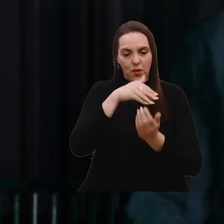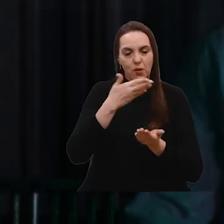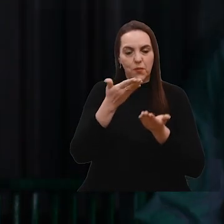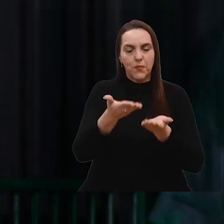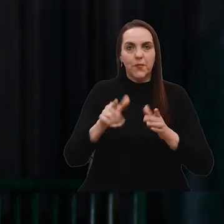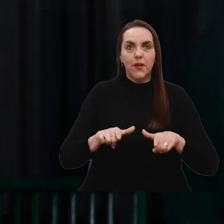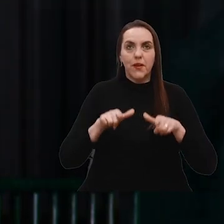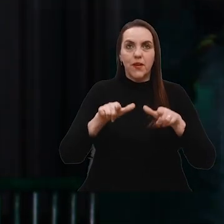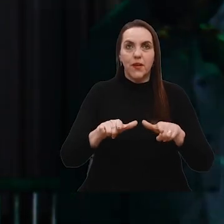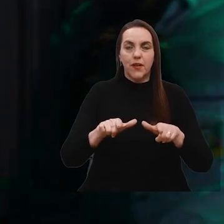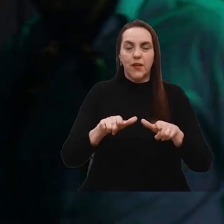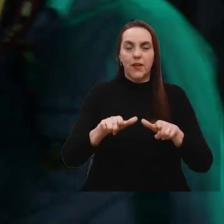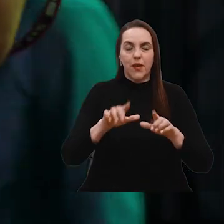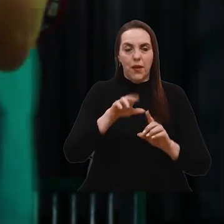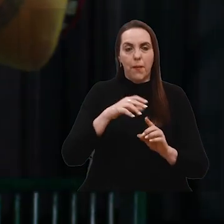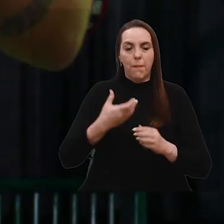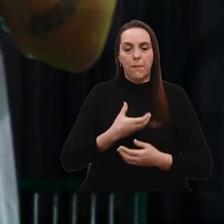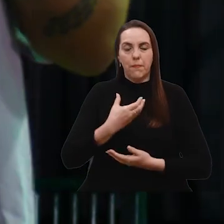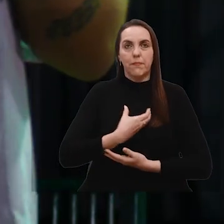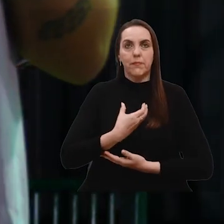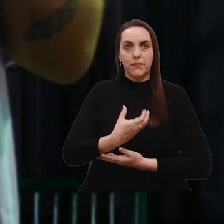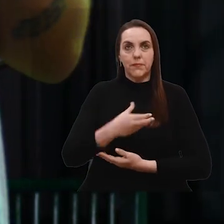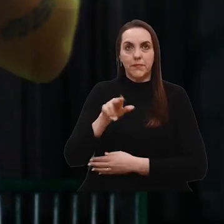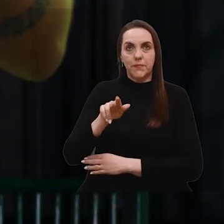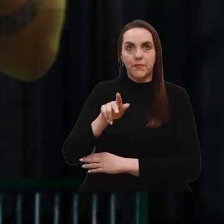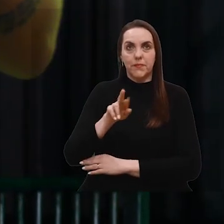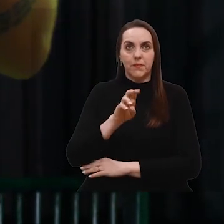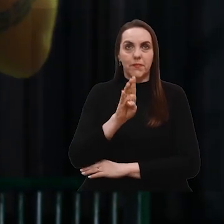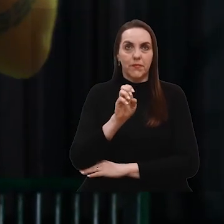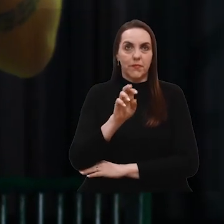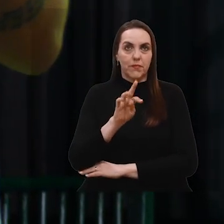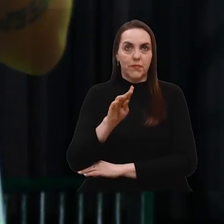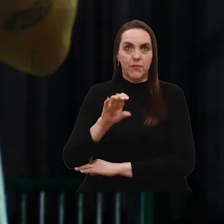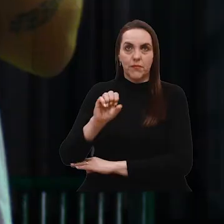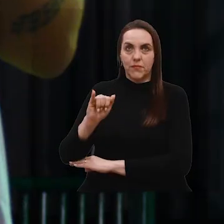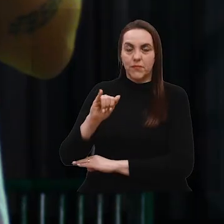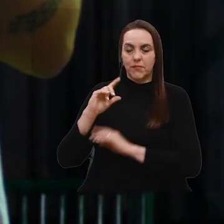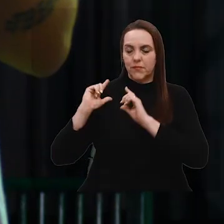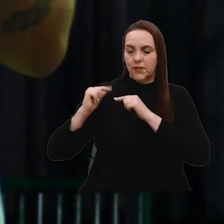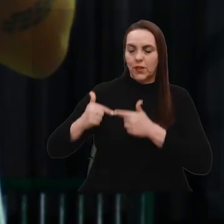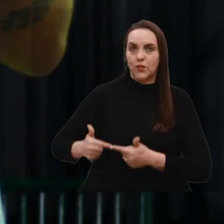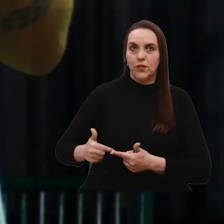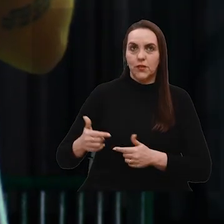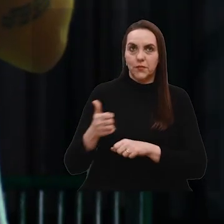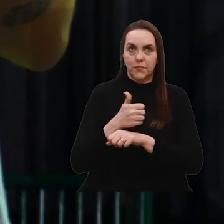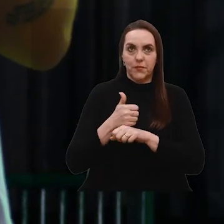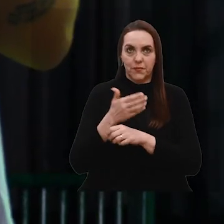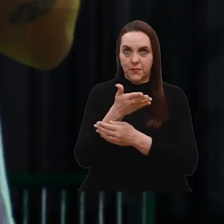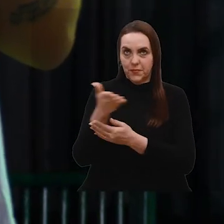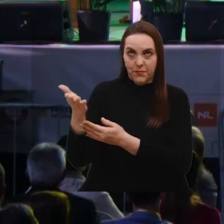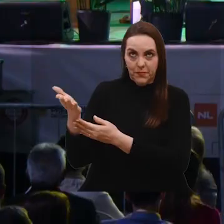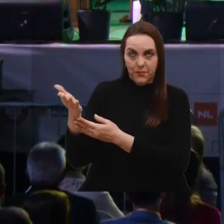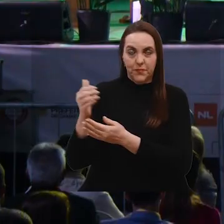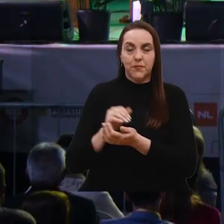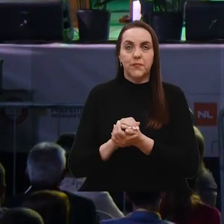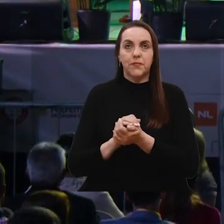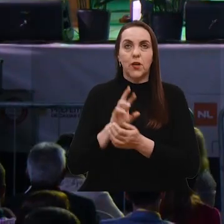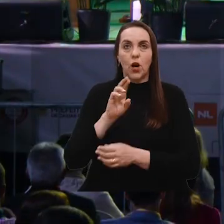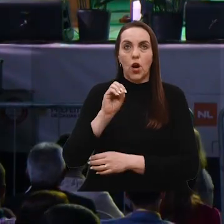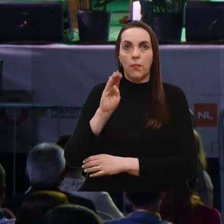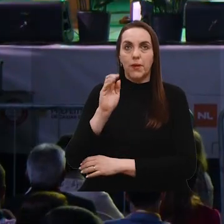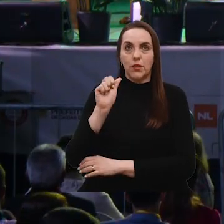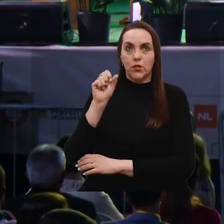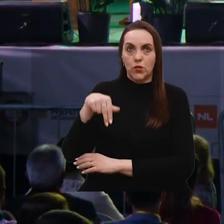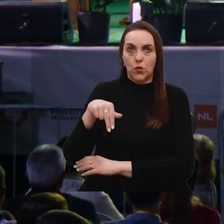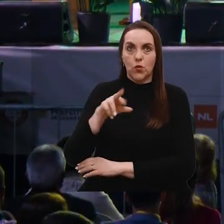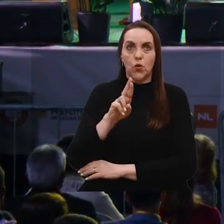sessão solene de outorga da Comenda Medalha Irmãos Bertucci aos tradicionalistas.